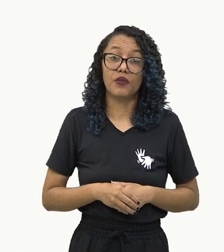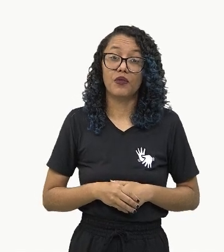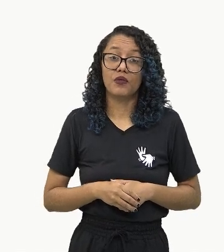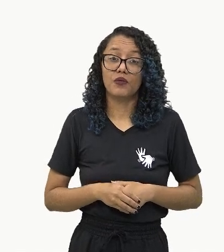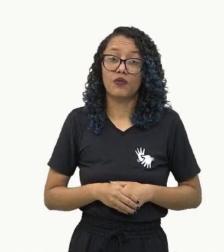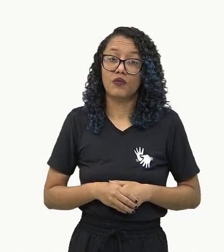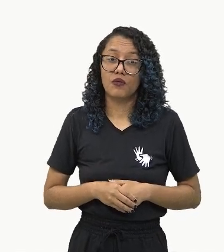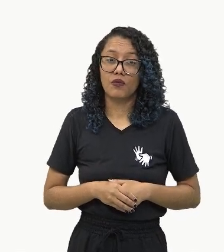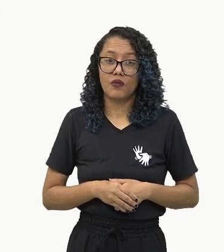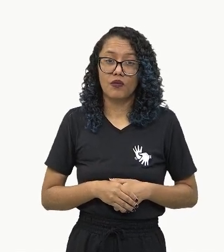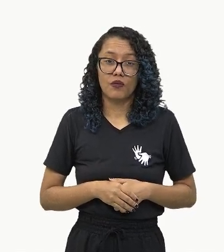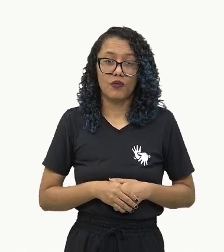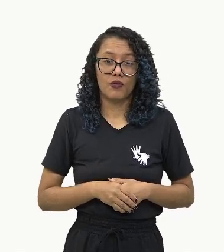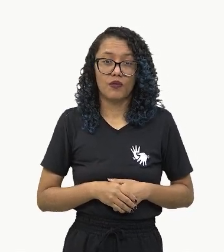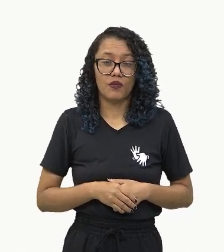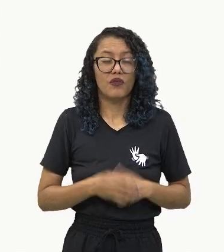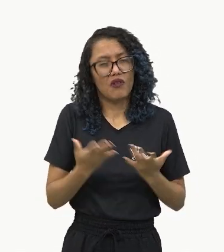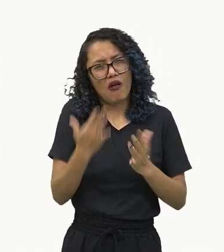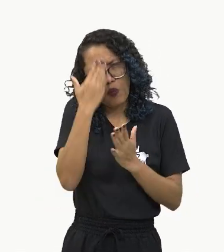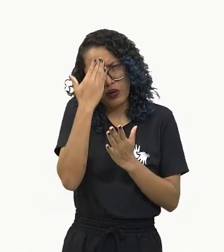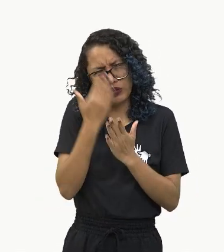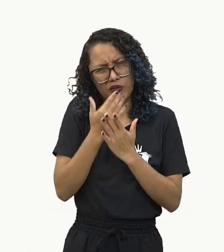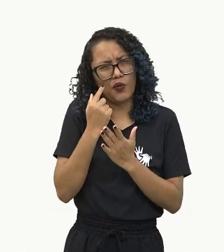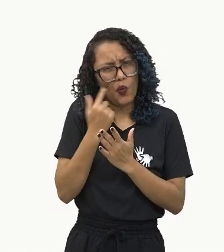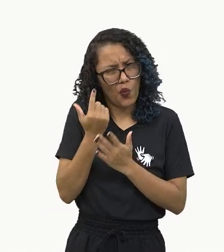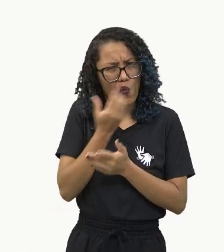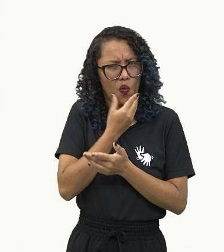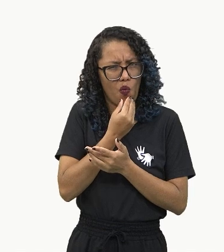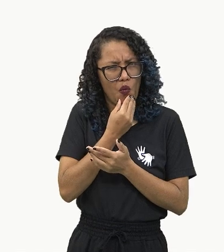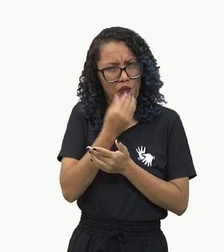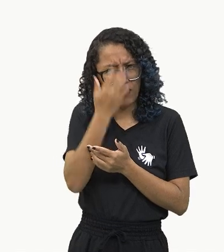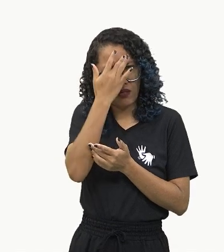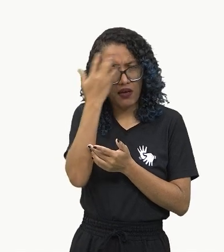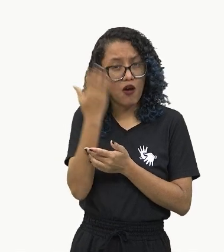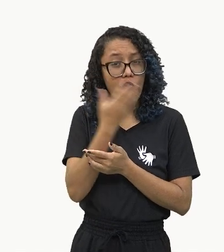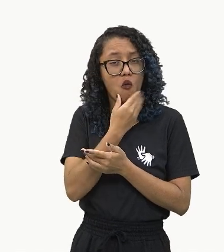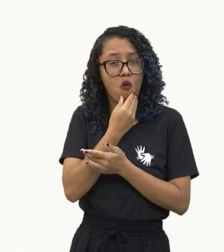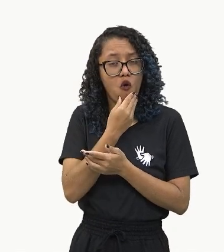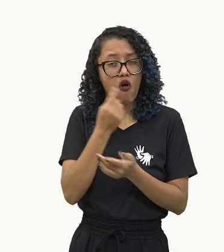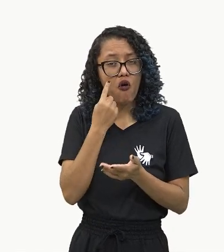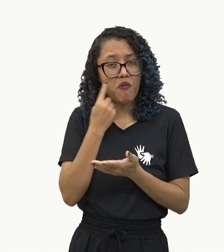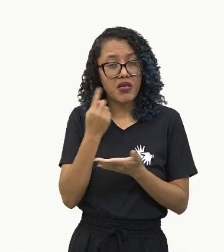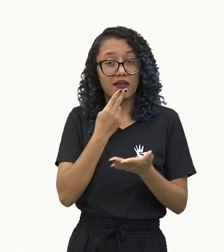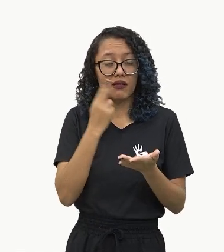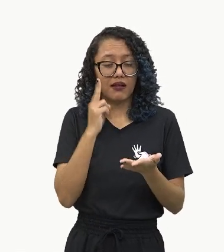né? Imaginemos que seja aí um homem, né? Vai escrever uma carta